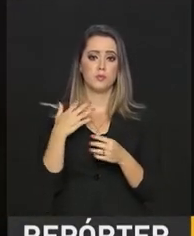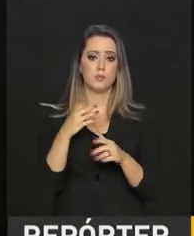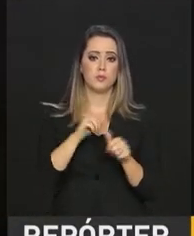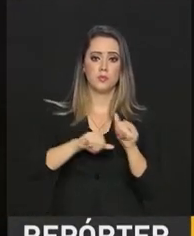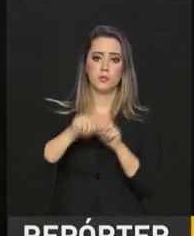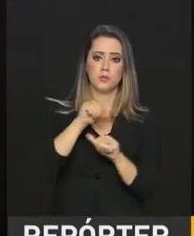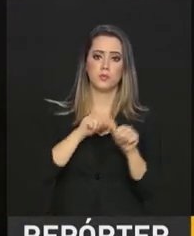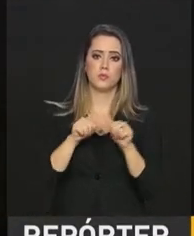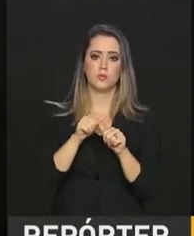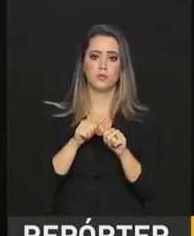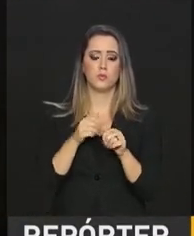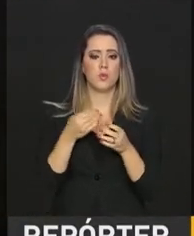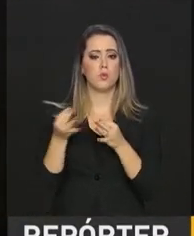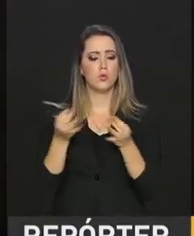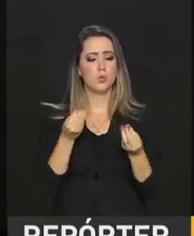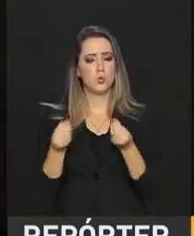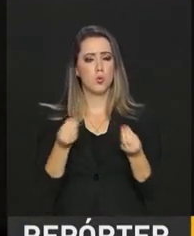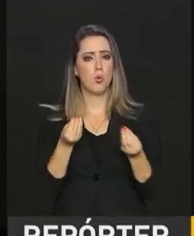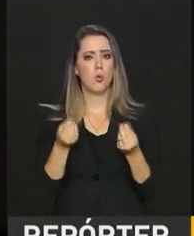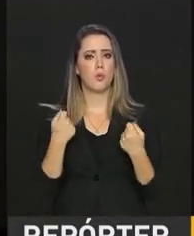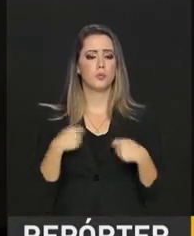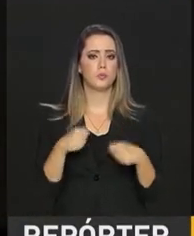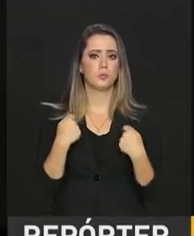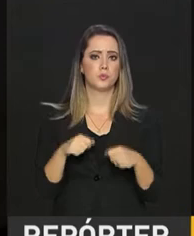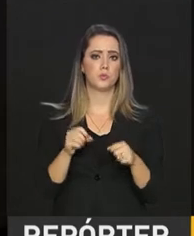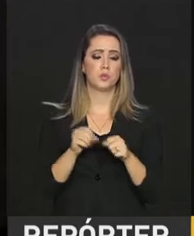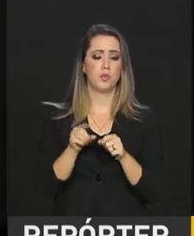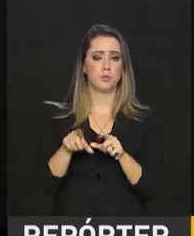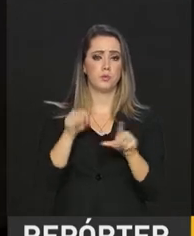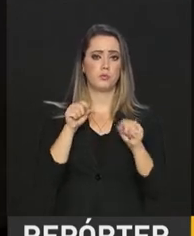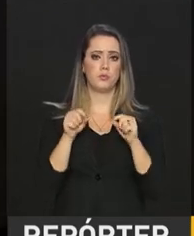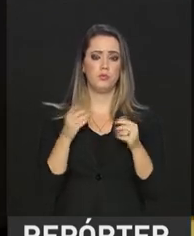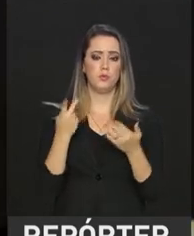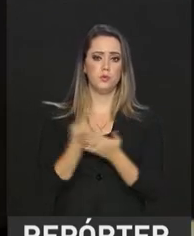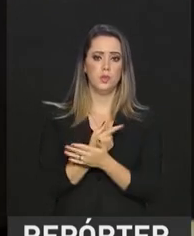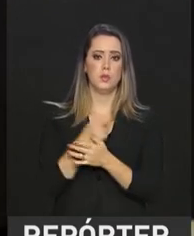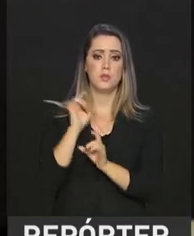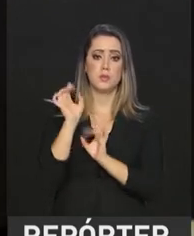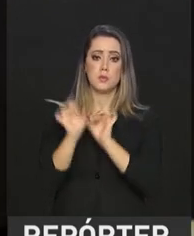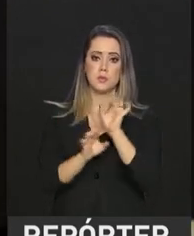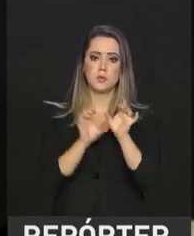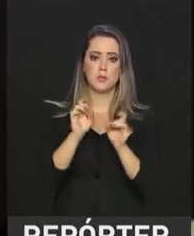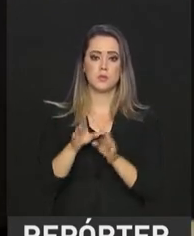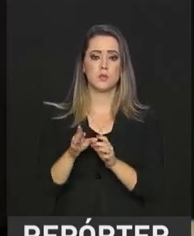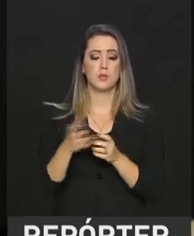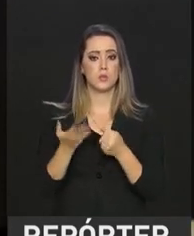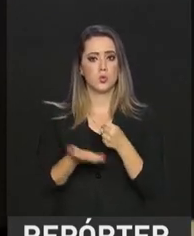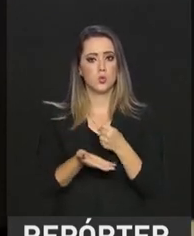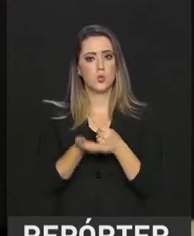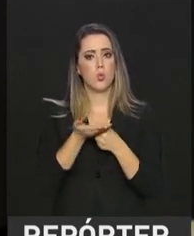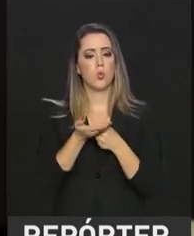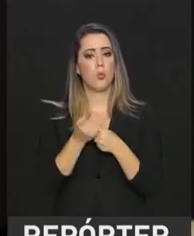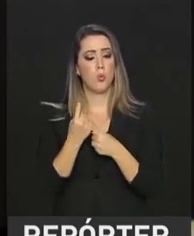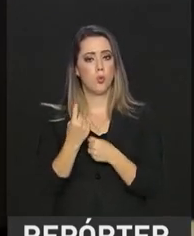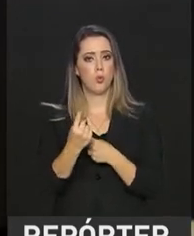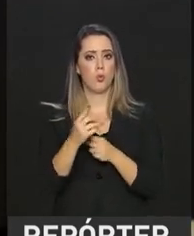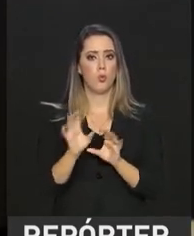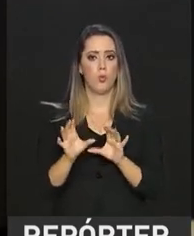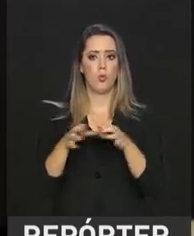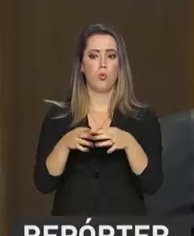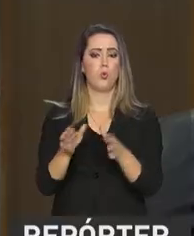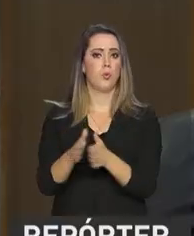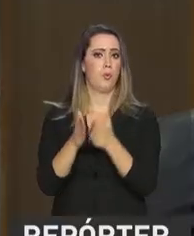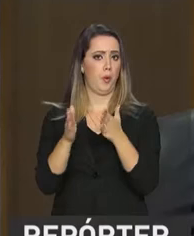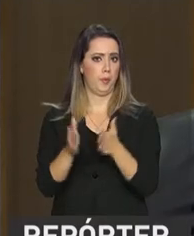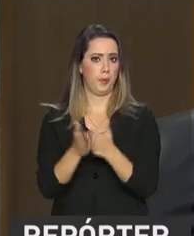os procedimentos nas seleções que foram realizadas especialmente do faixão que visa atender a população de baixa renda